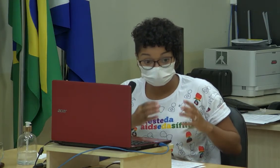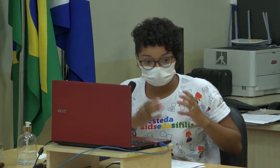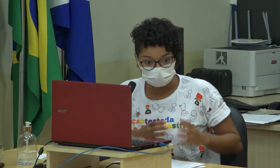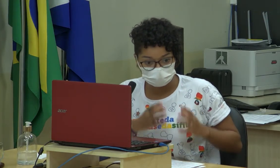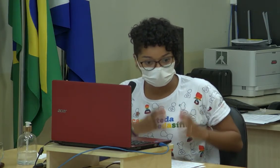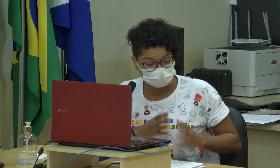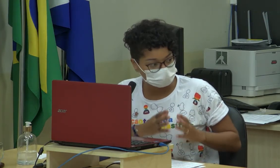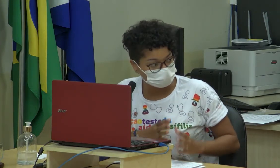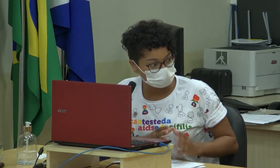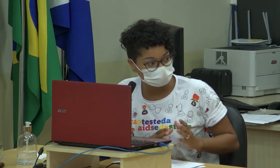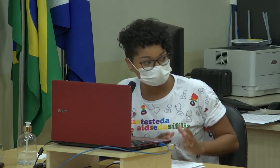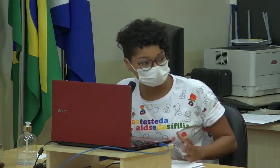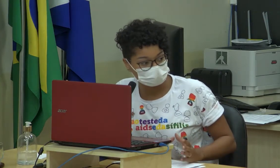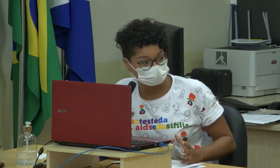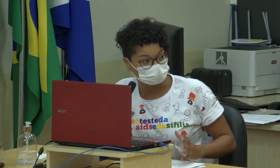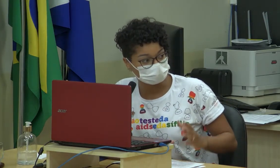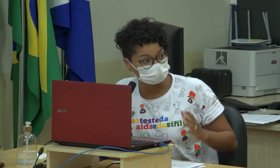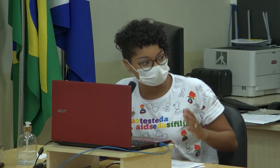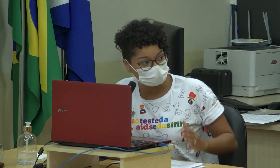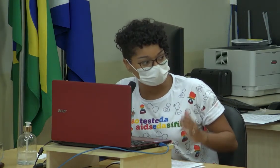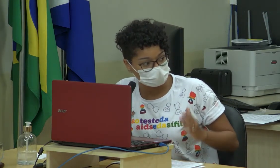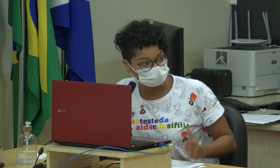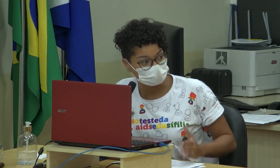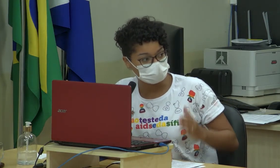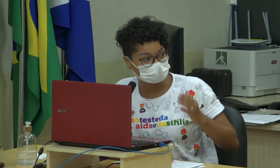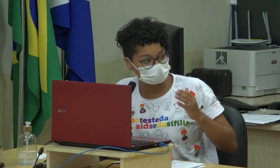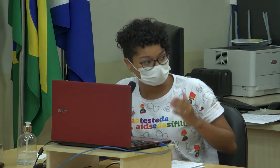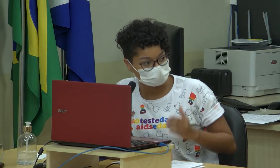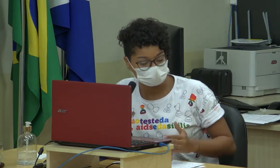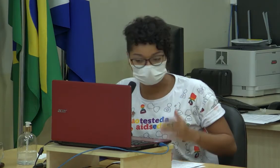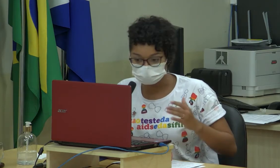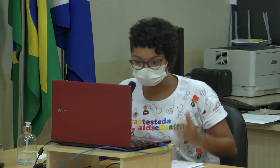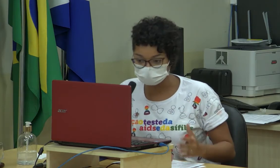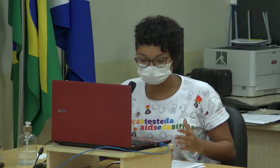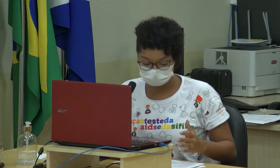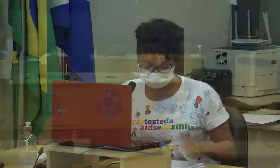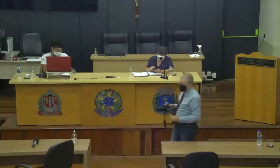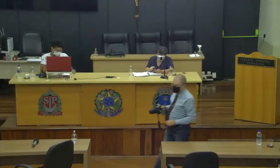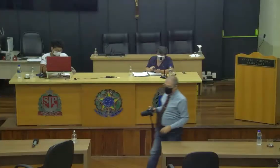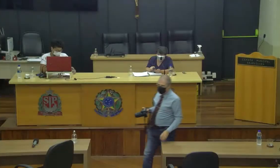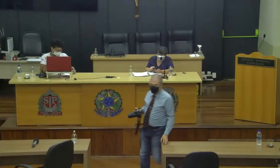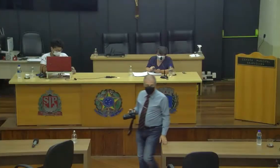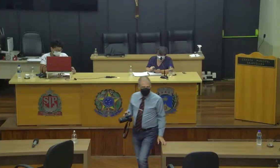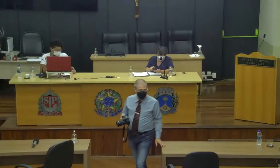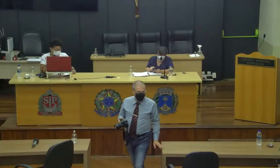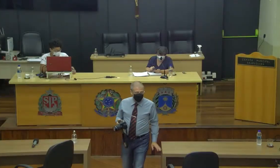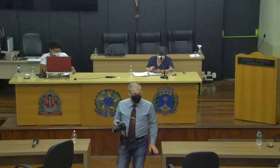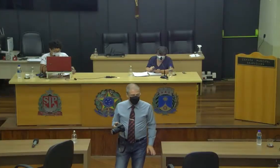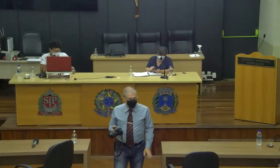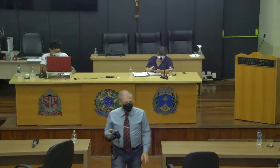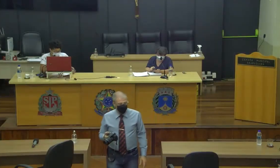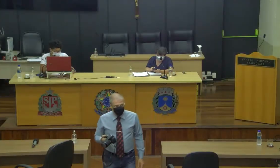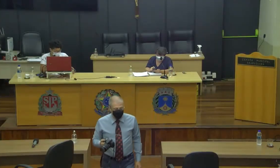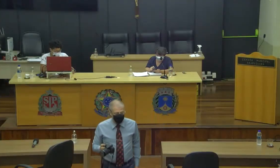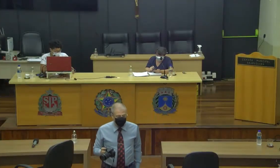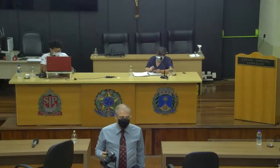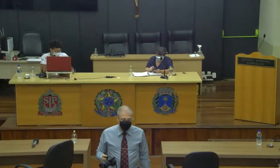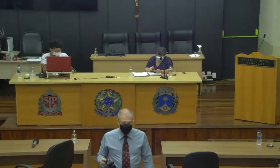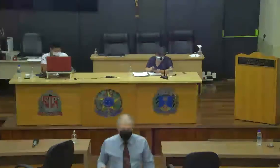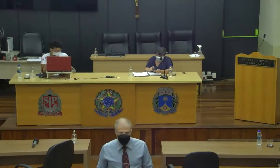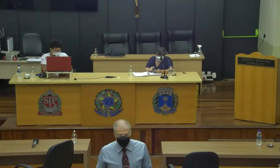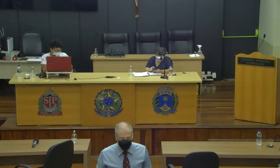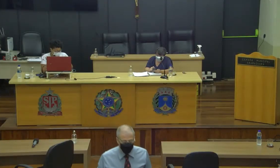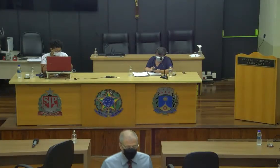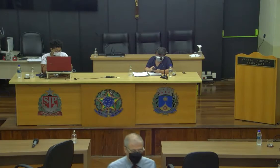Qual é o tempo médio hoje de internação? Quanto tempo, mais ou menos, cada paciente fica internado? A outra questão é